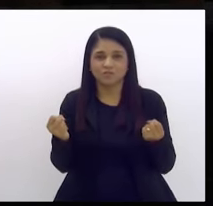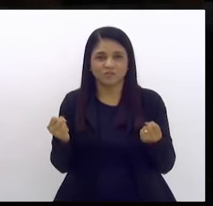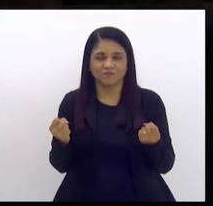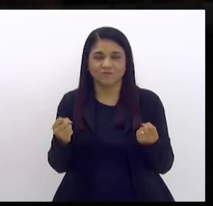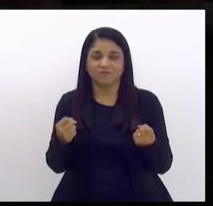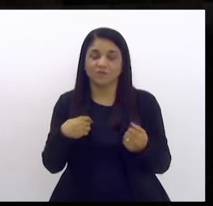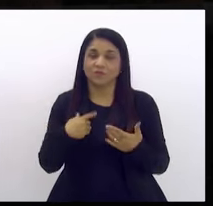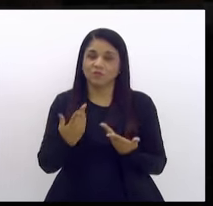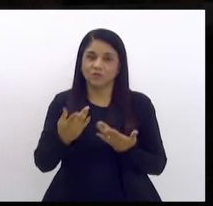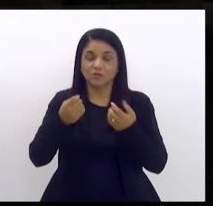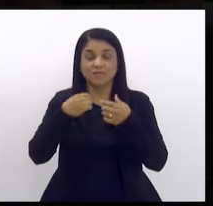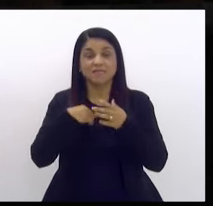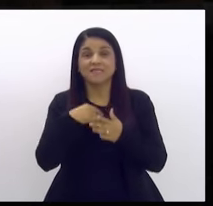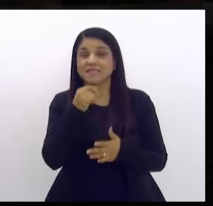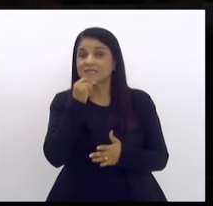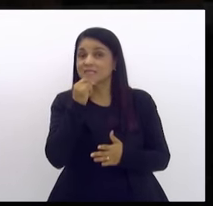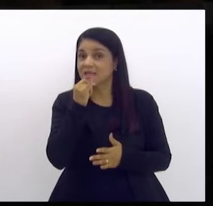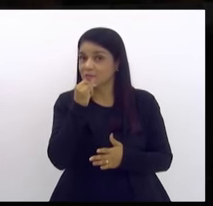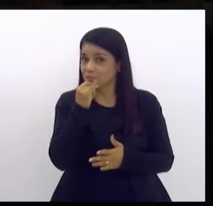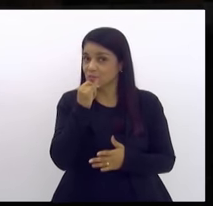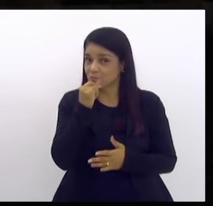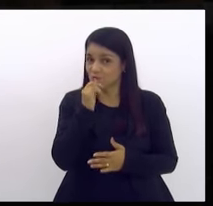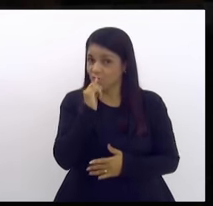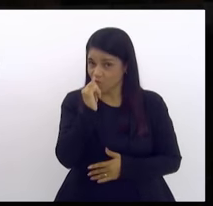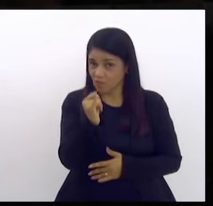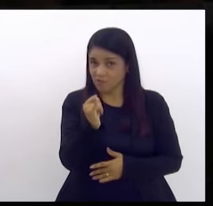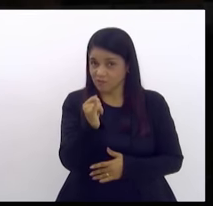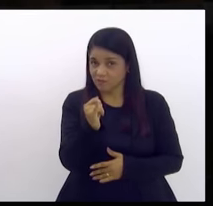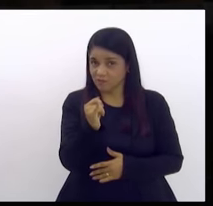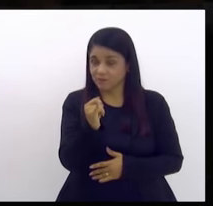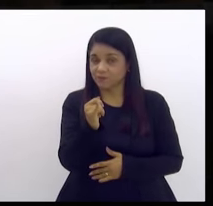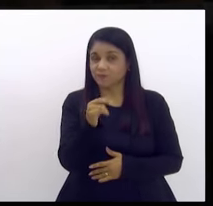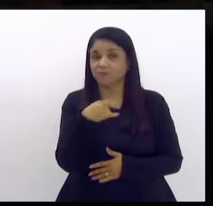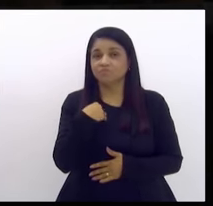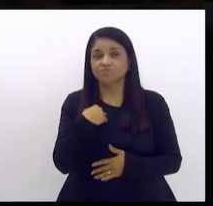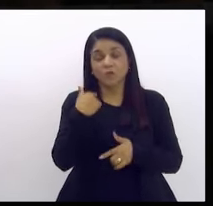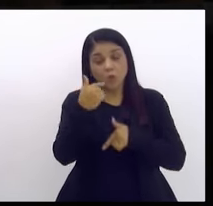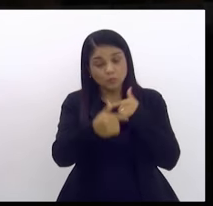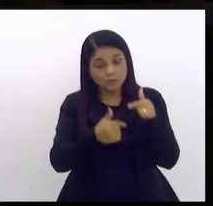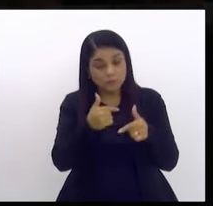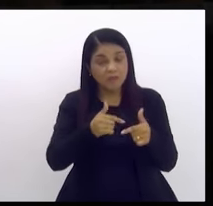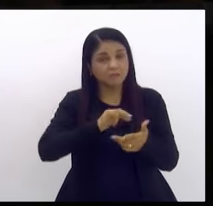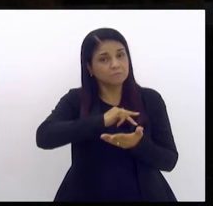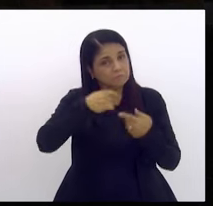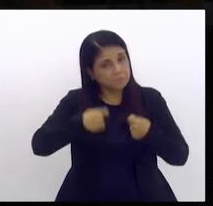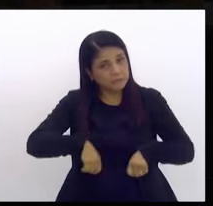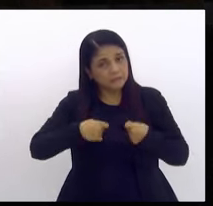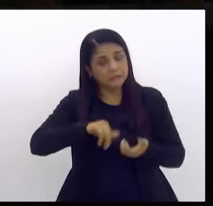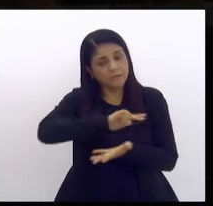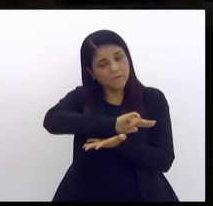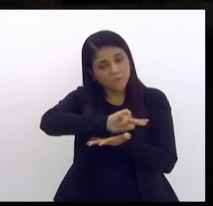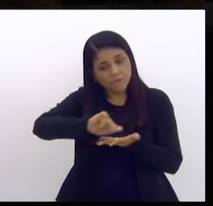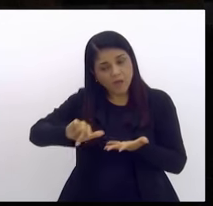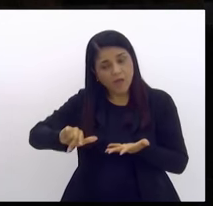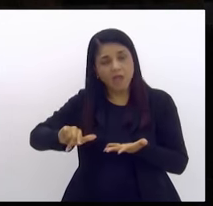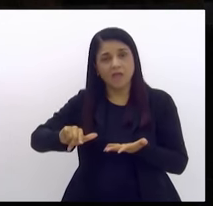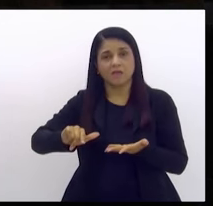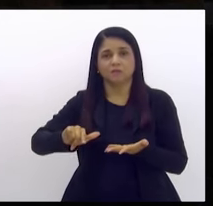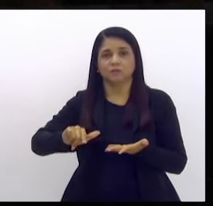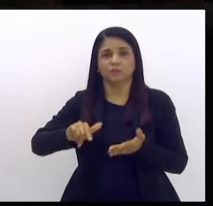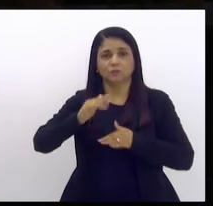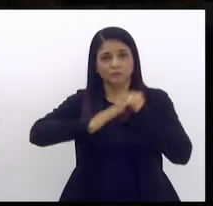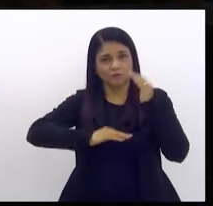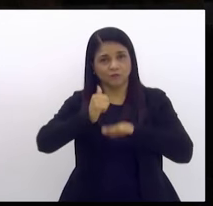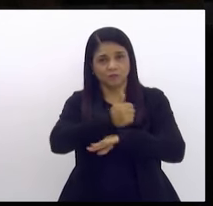presidente, eu estou dando esses exemplos para mostrar que isso é um trabalho multidisciplinar, isso é um trabalho de equipe.